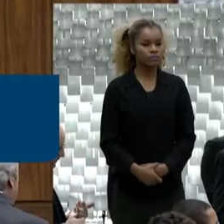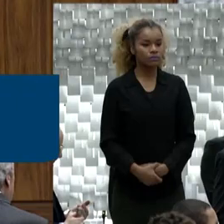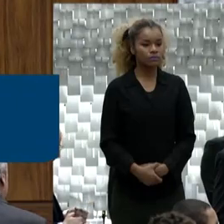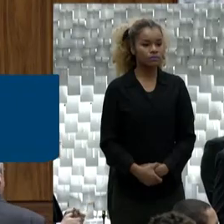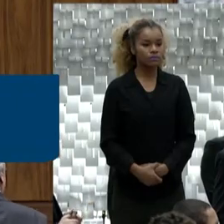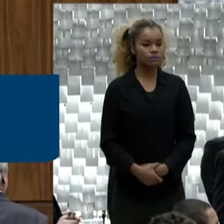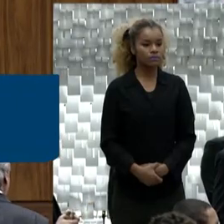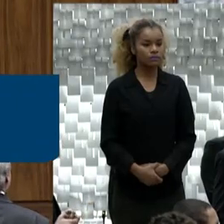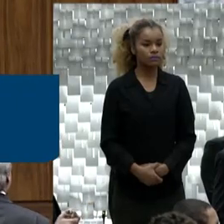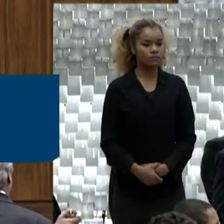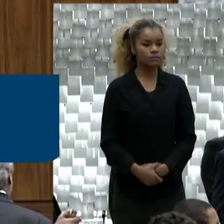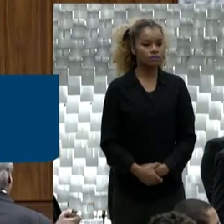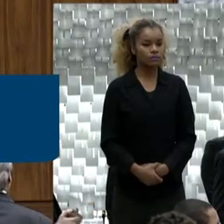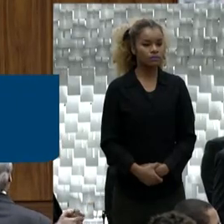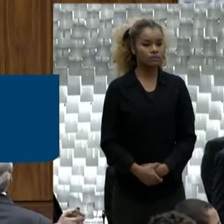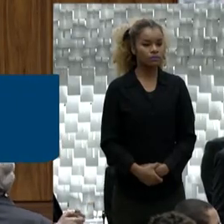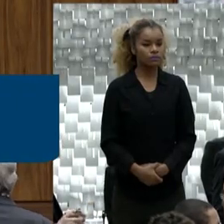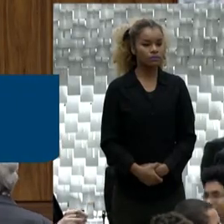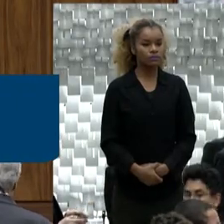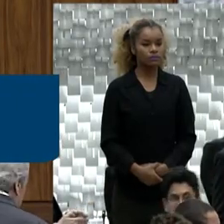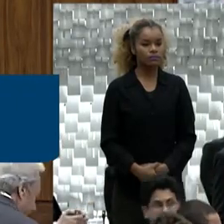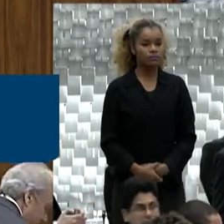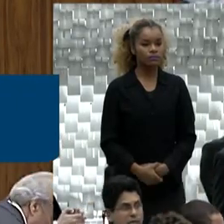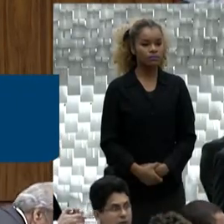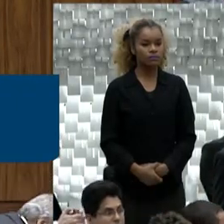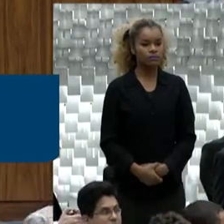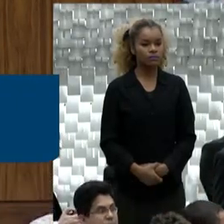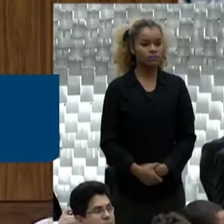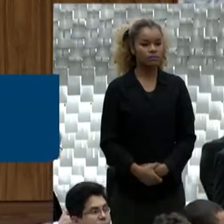Convido todos a se assentarem.